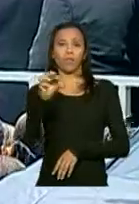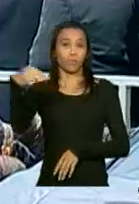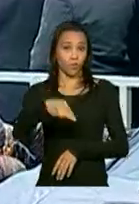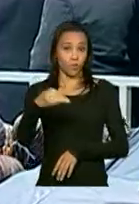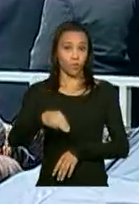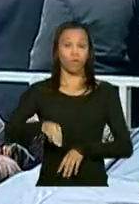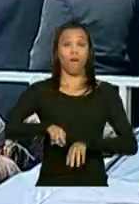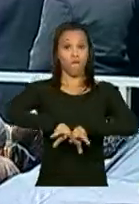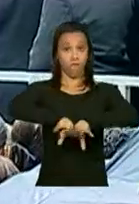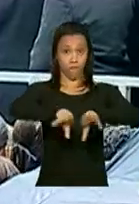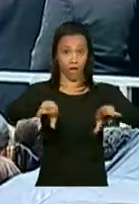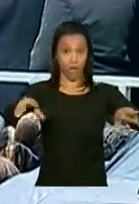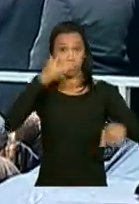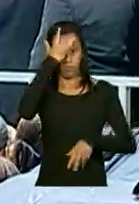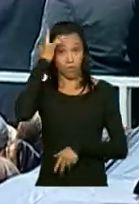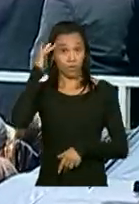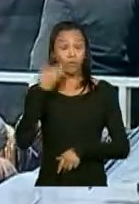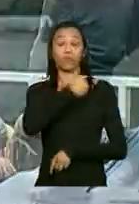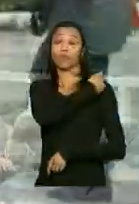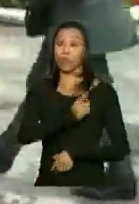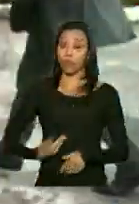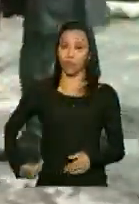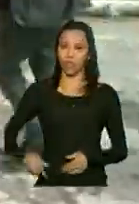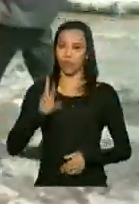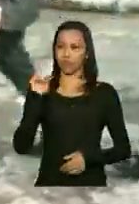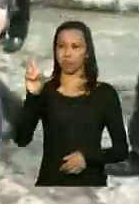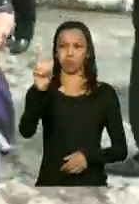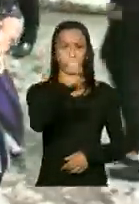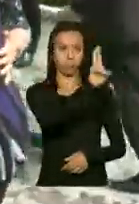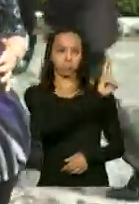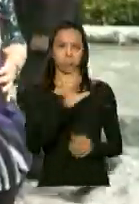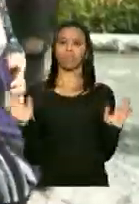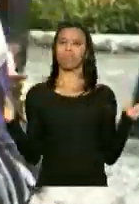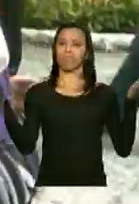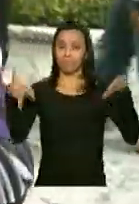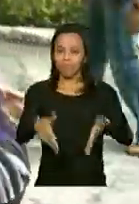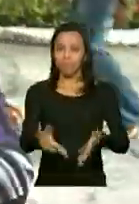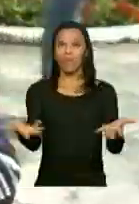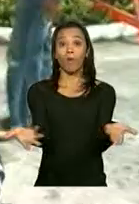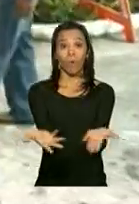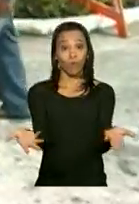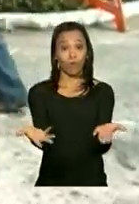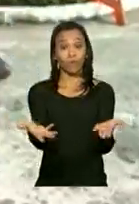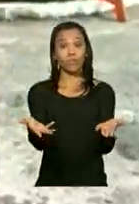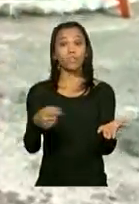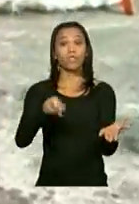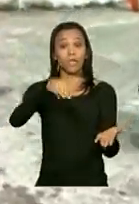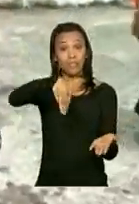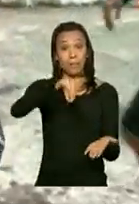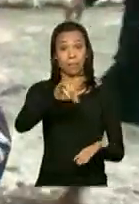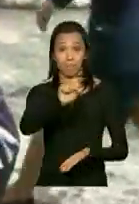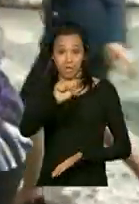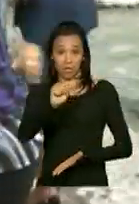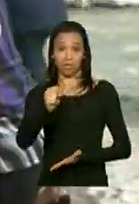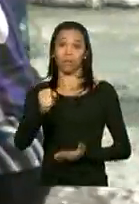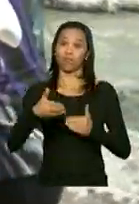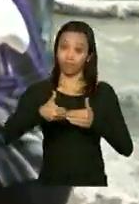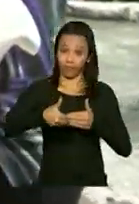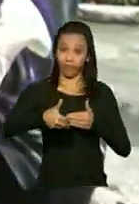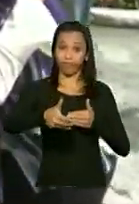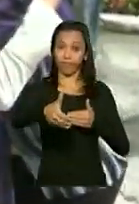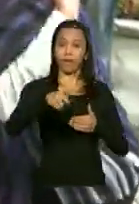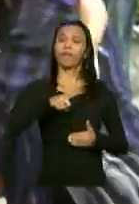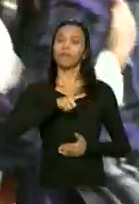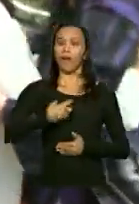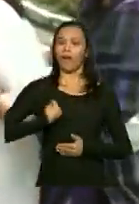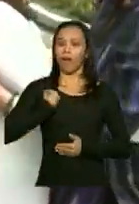várias autoridades estiveram presentes na missa campau que está sendo celebrada até este momento entre eles